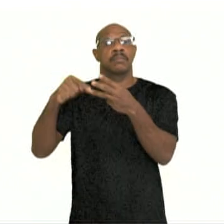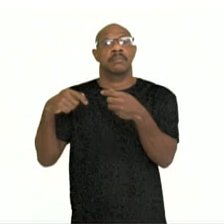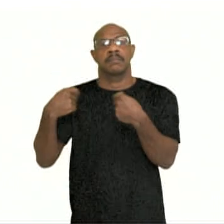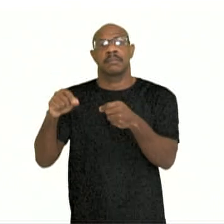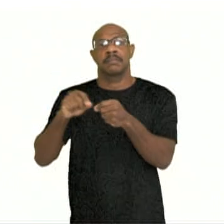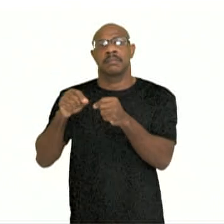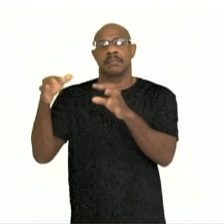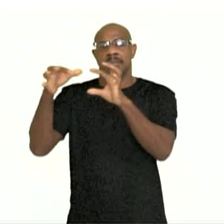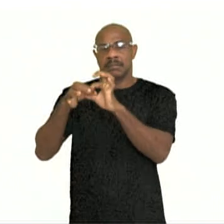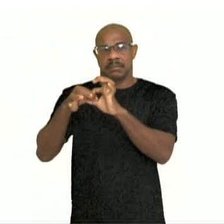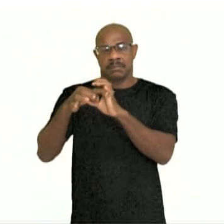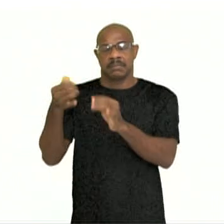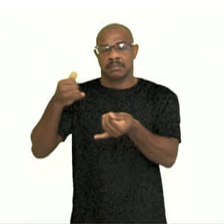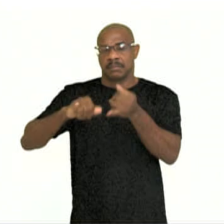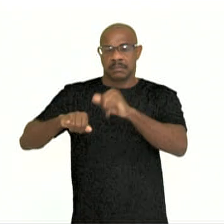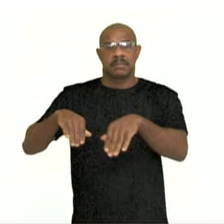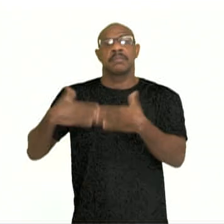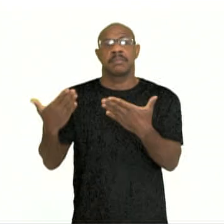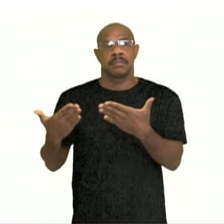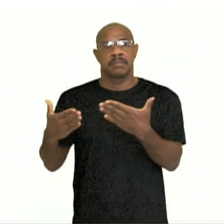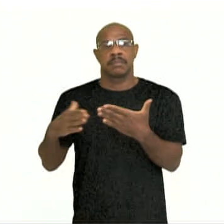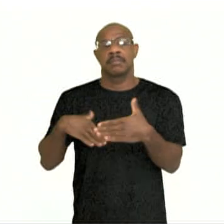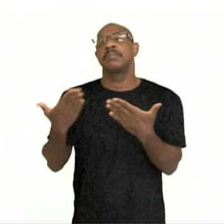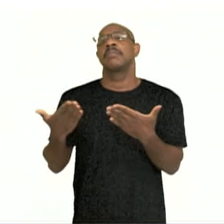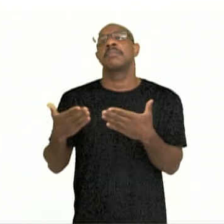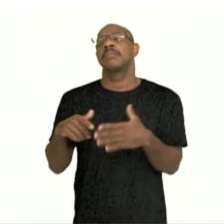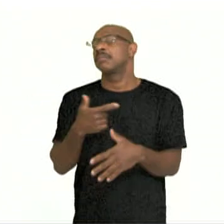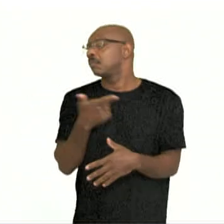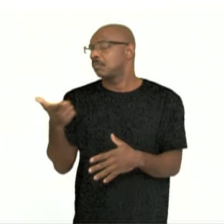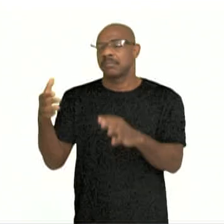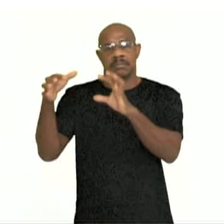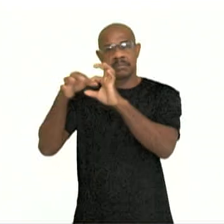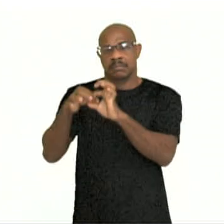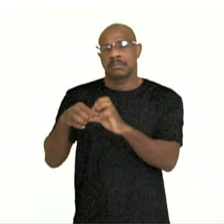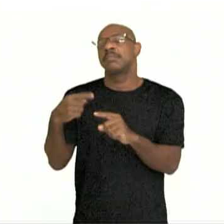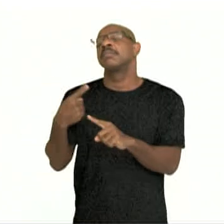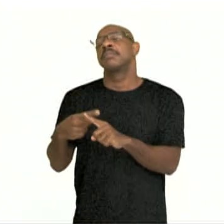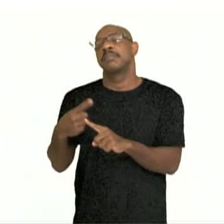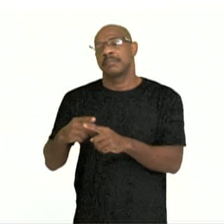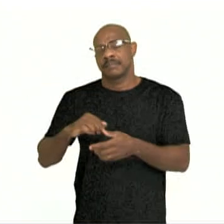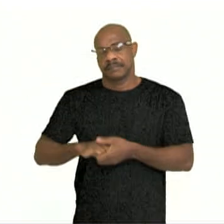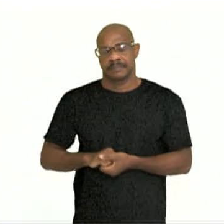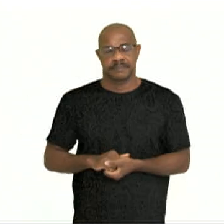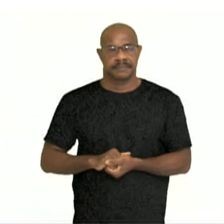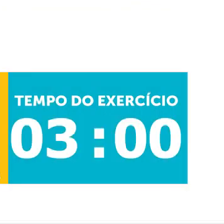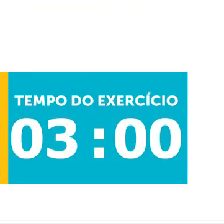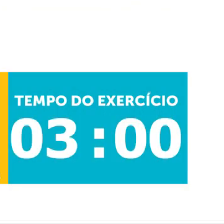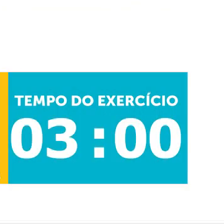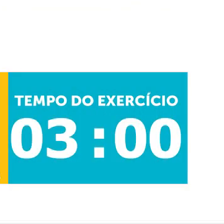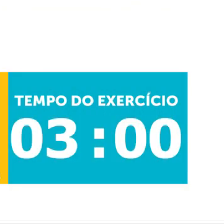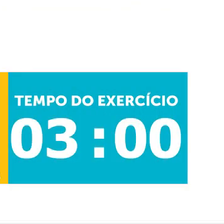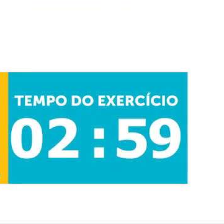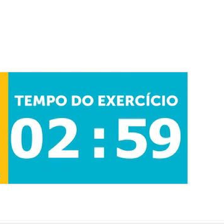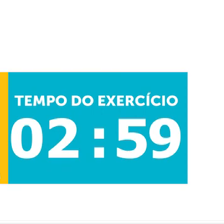fazer ligações químicas e qual ou quais não devem e por quê. Tempo.